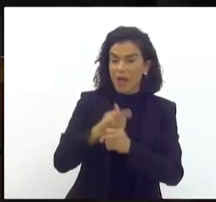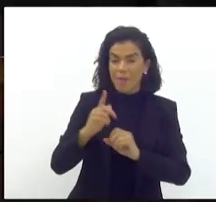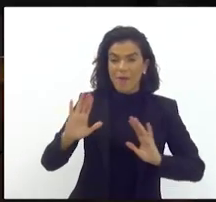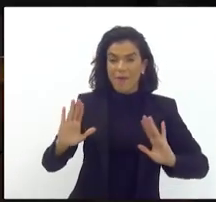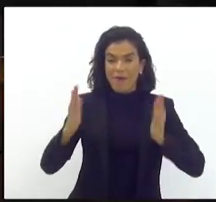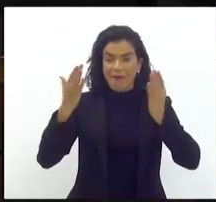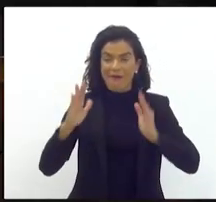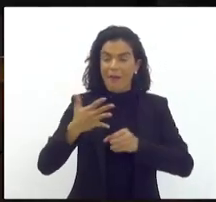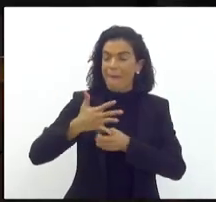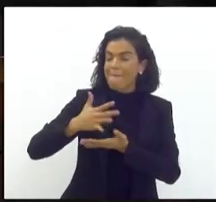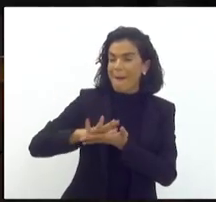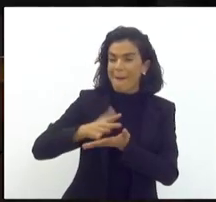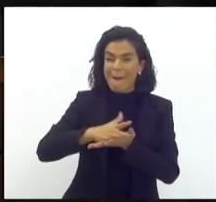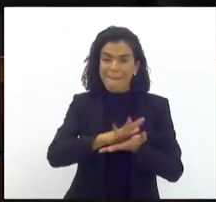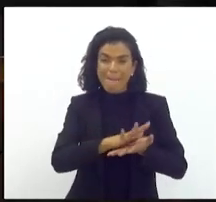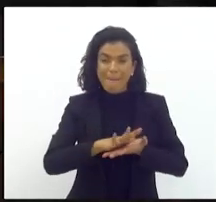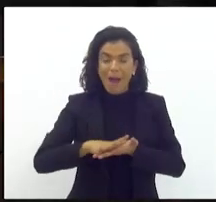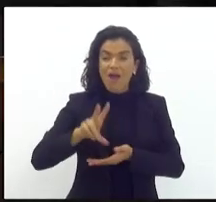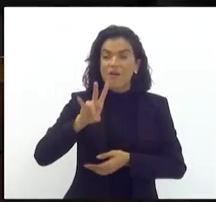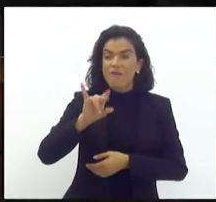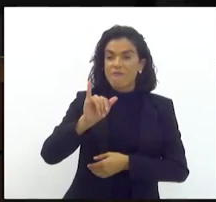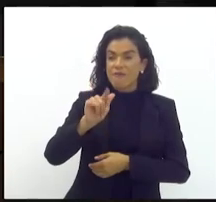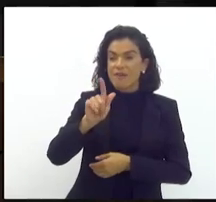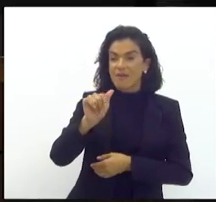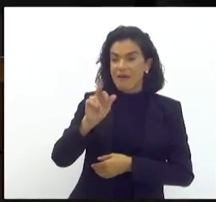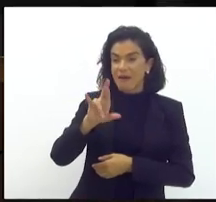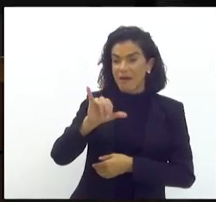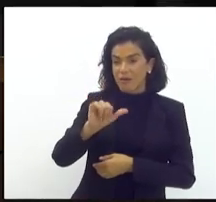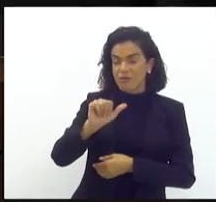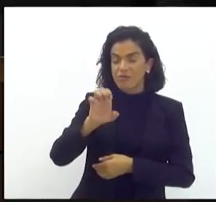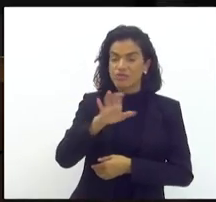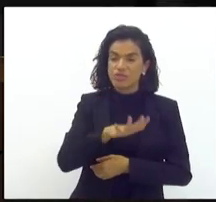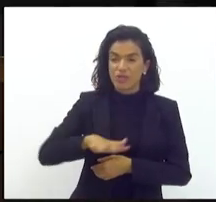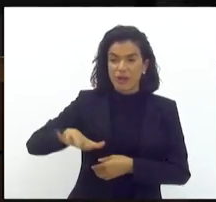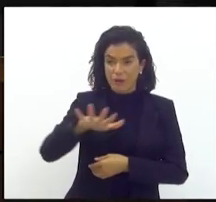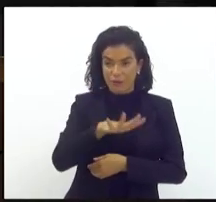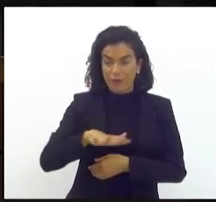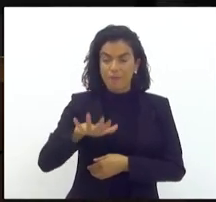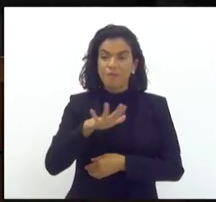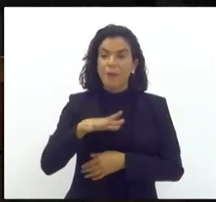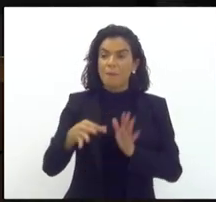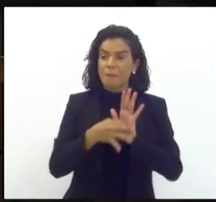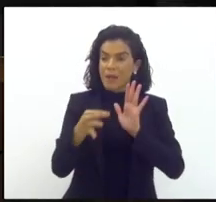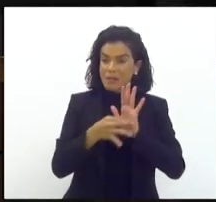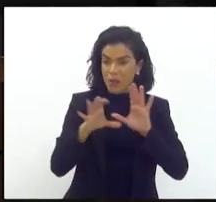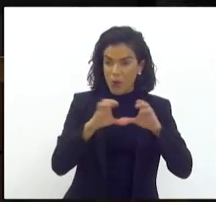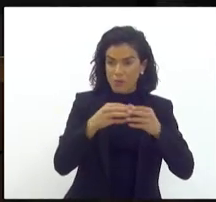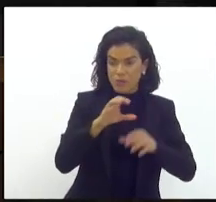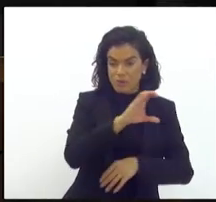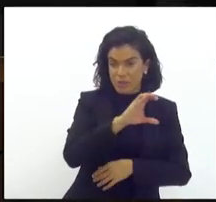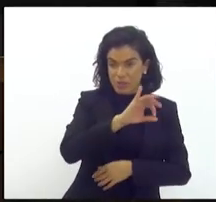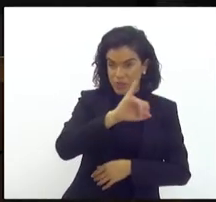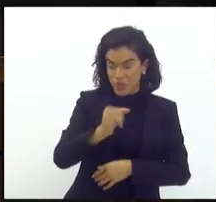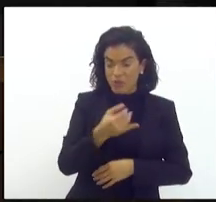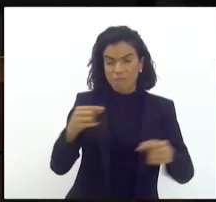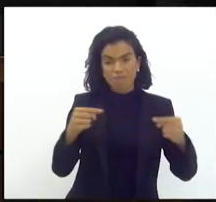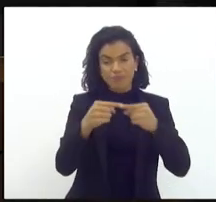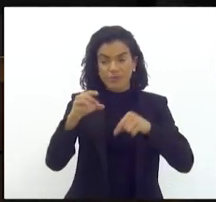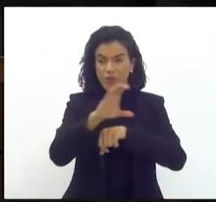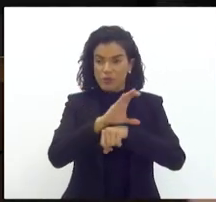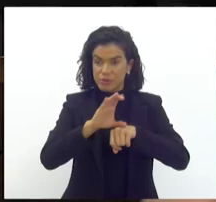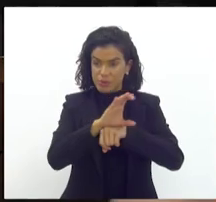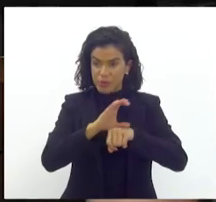Escola de Samba acadêmicos de Vigário Geral pareceres das comissões Constituição e justiça pela constitucionalidade